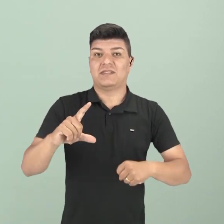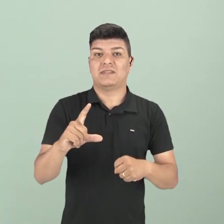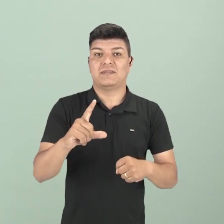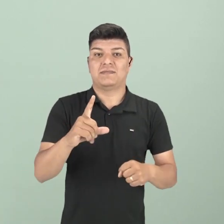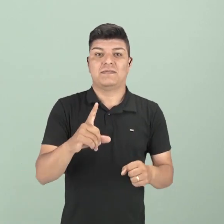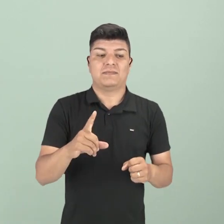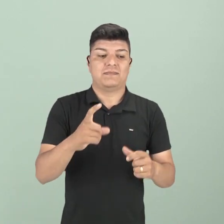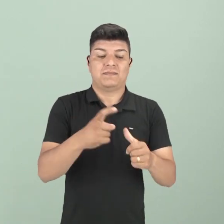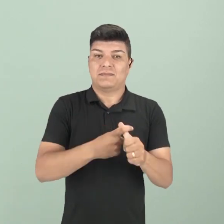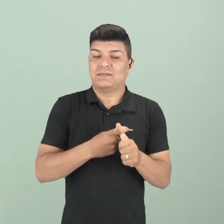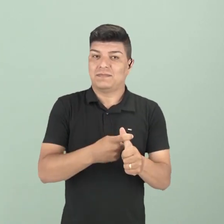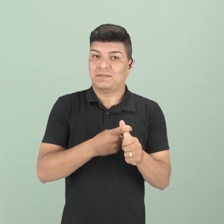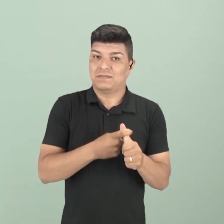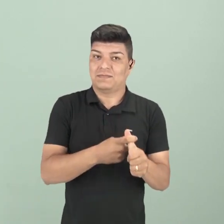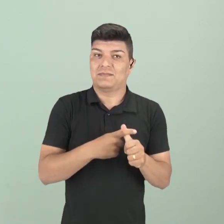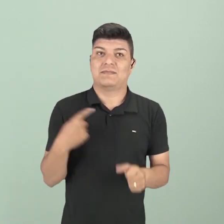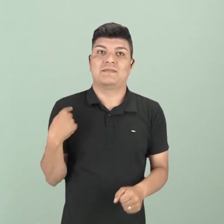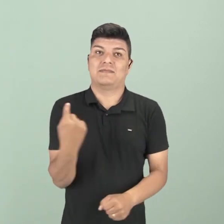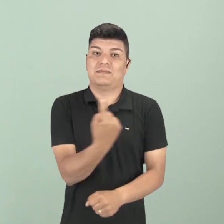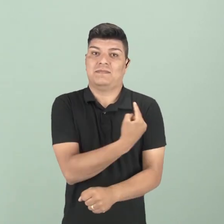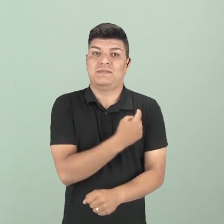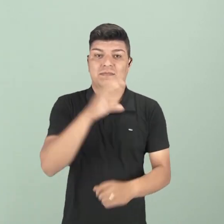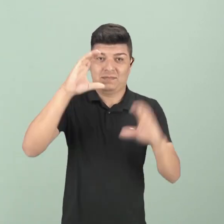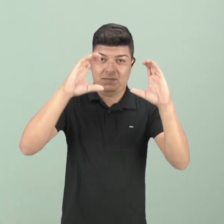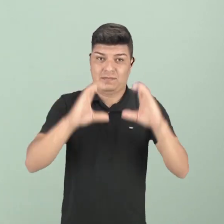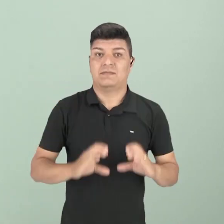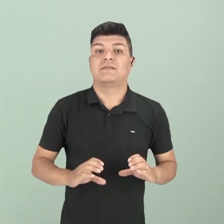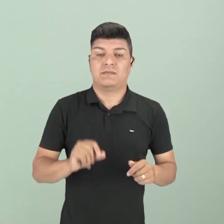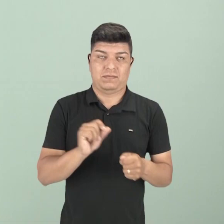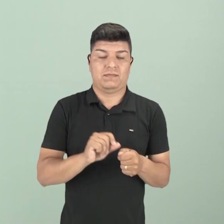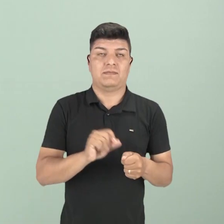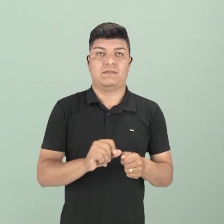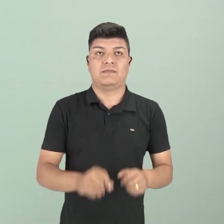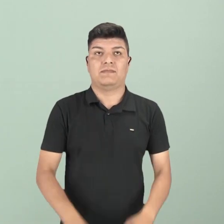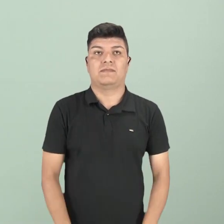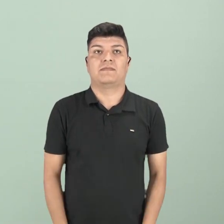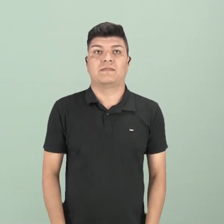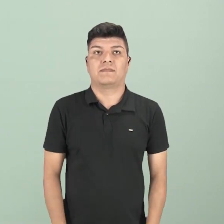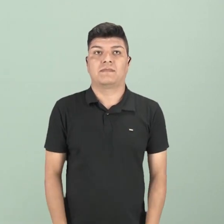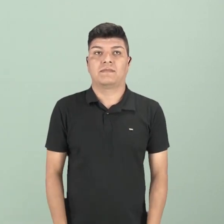aquela parte que compete a nós, cidadãos, fazermos.